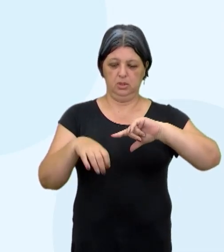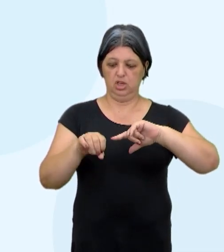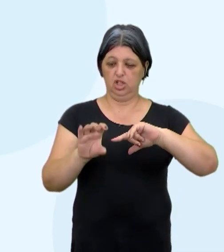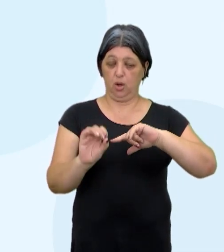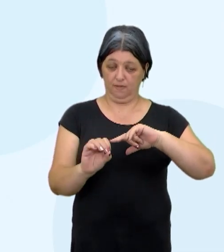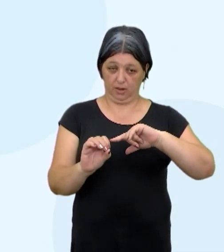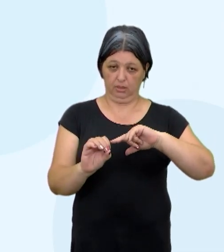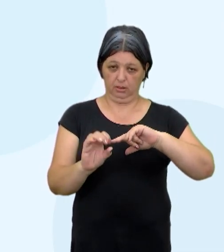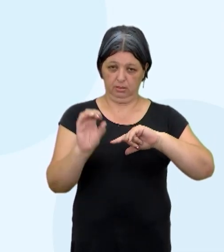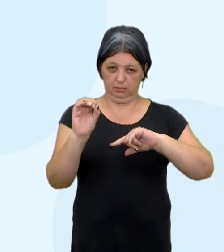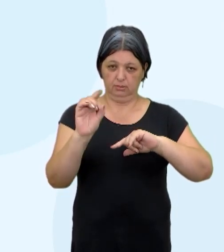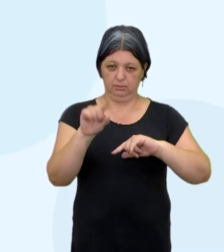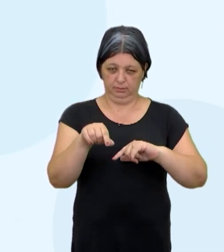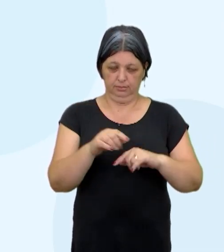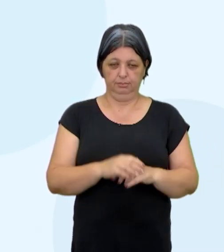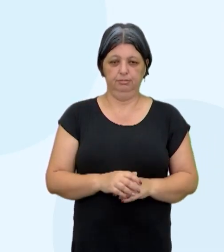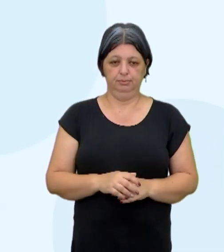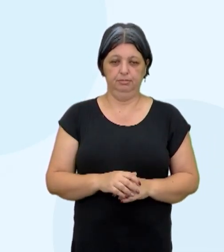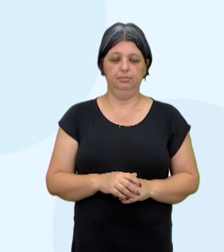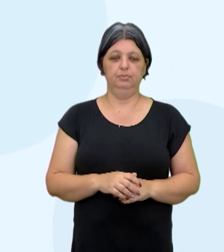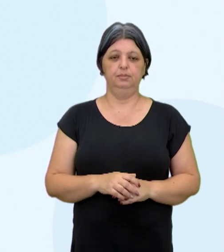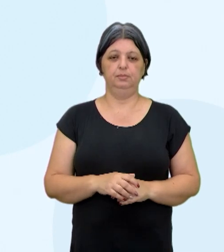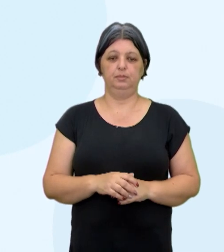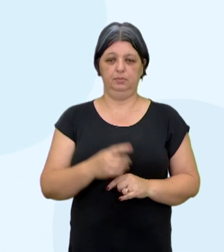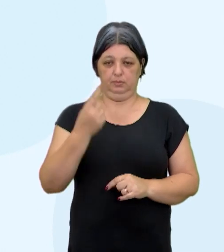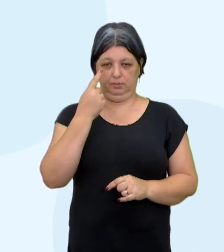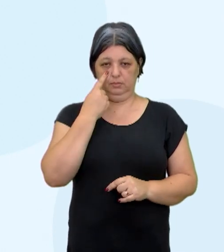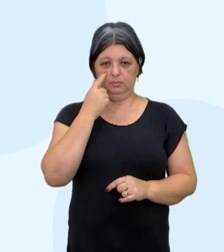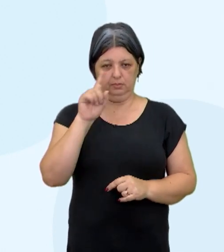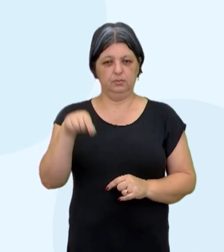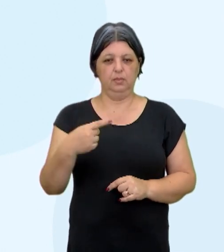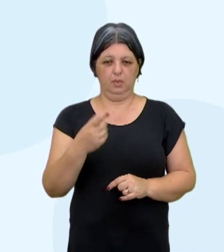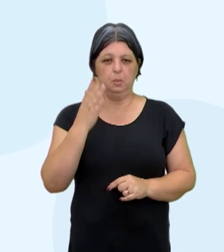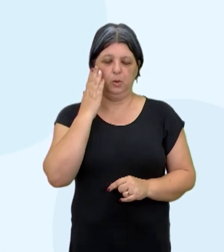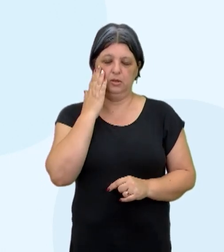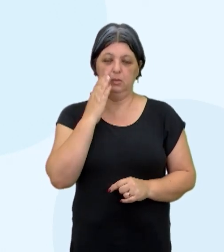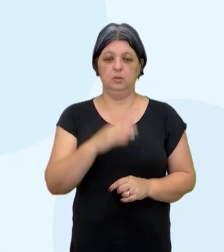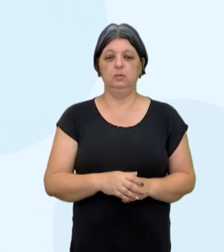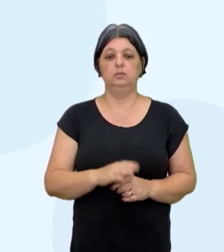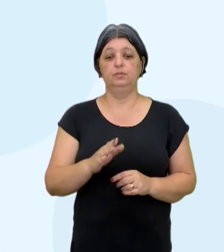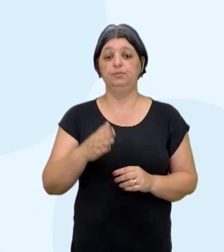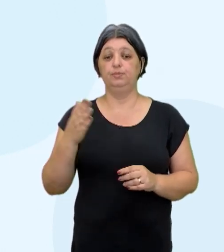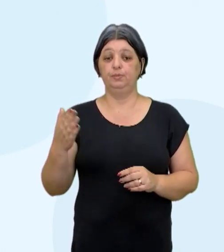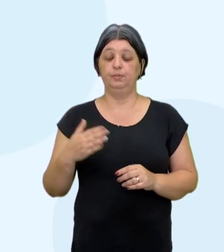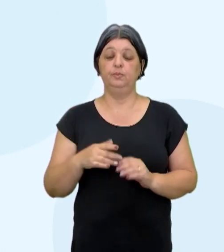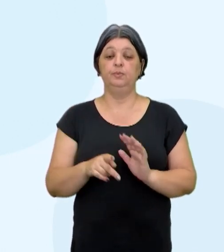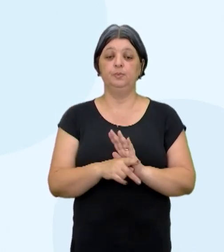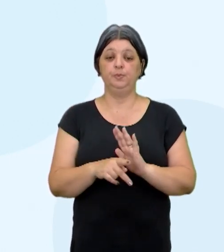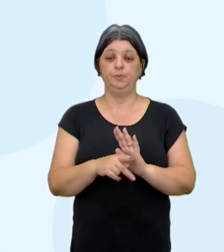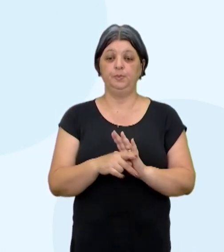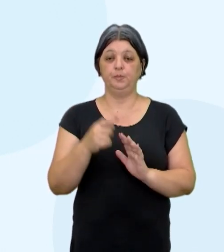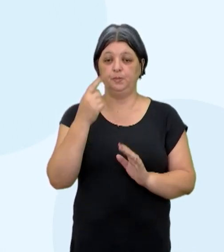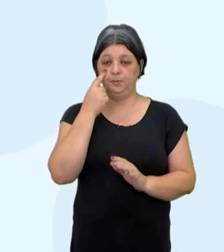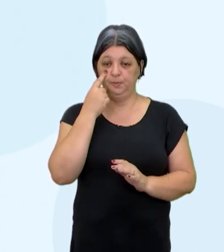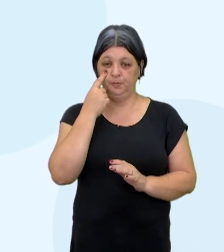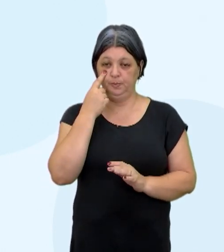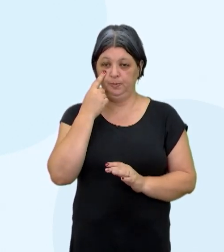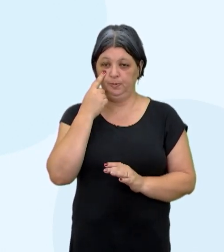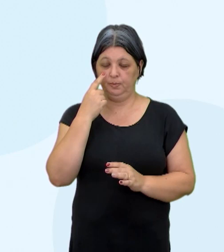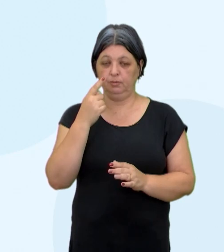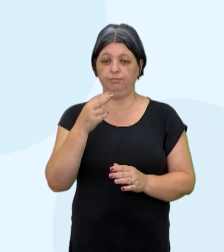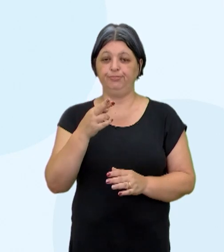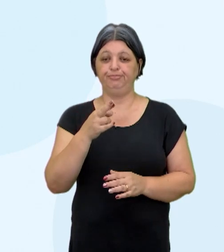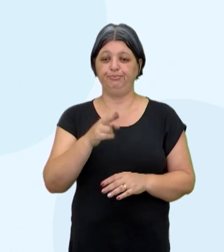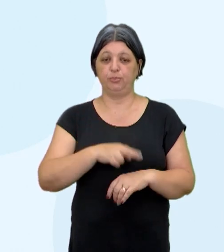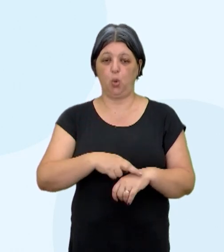bom, professora. Legal, já vi que é octógono, é quadrado, você já vai explorar um pouquinho mais esse ângulo. Vamos ver o da direita, ó. Na direita a gente tem figuras em roxo